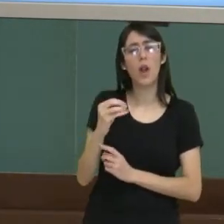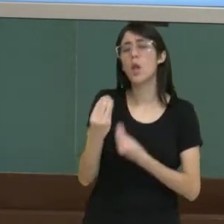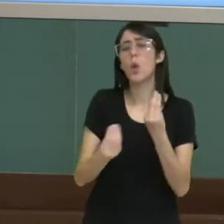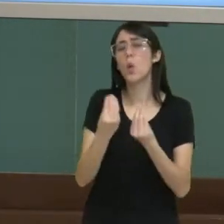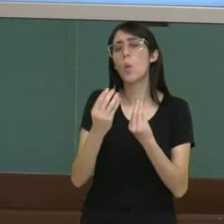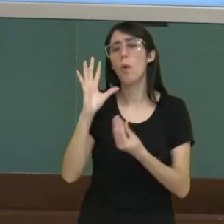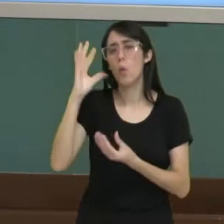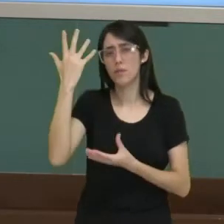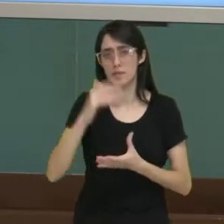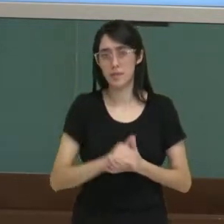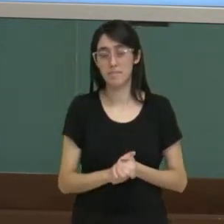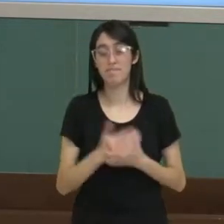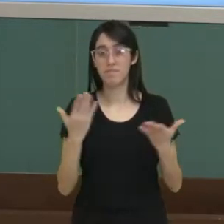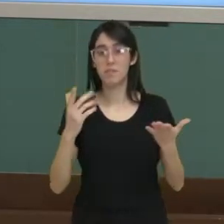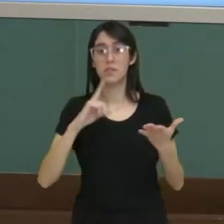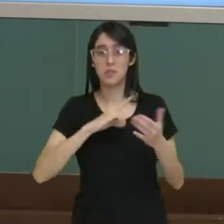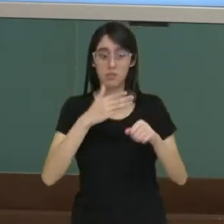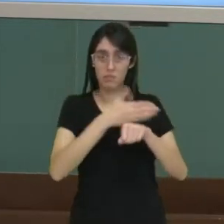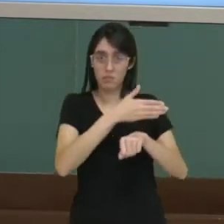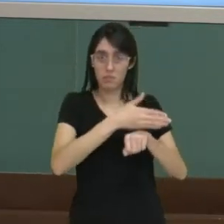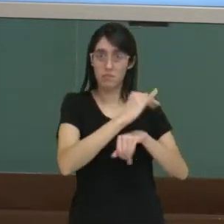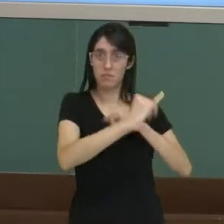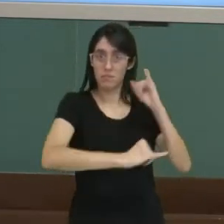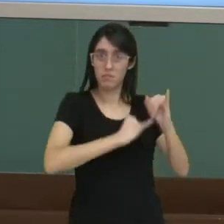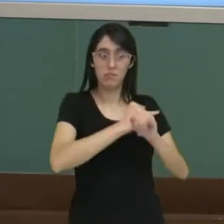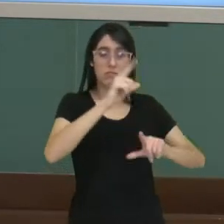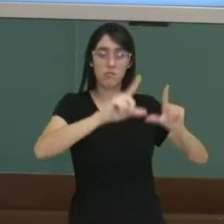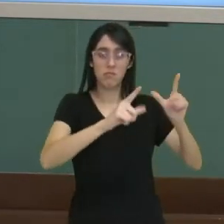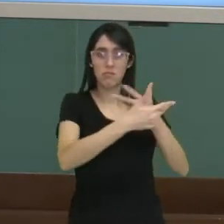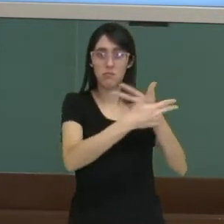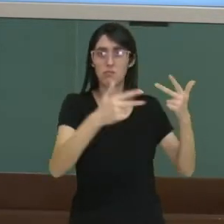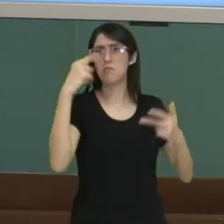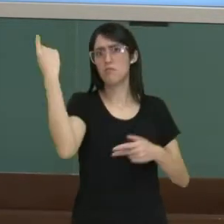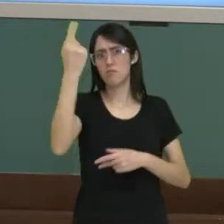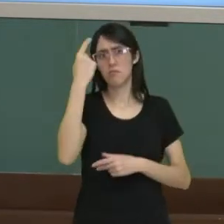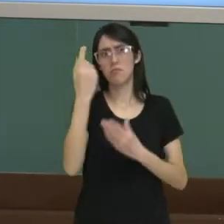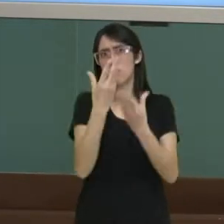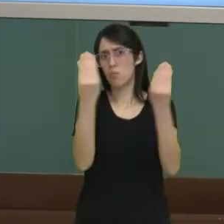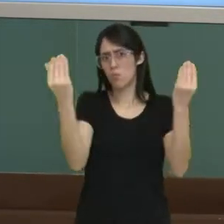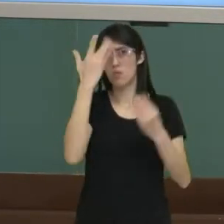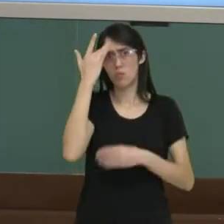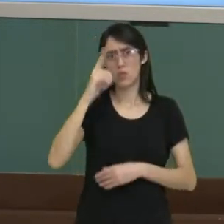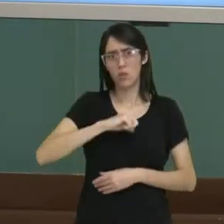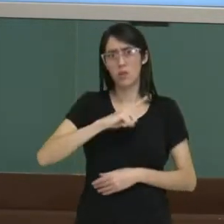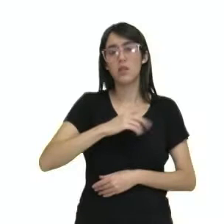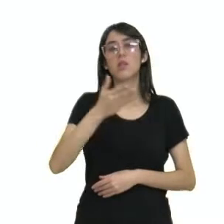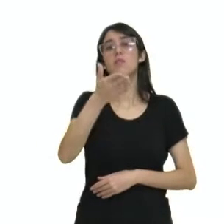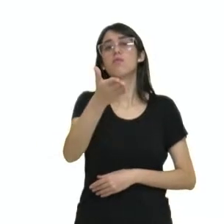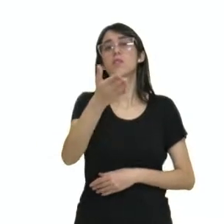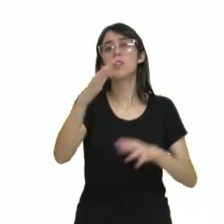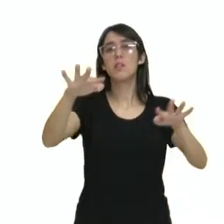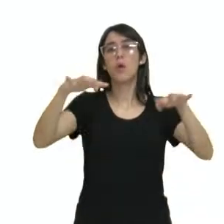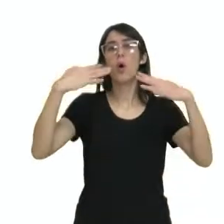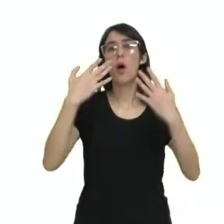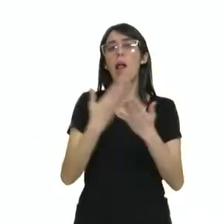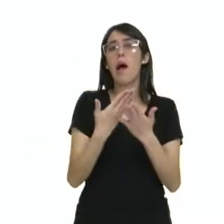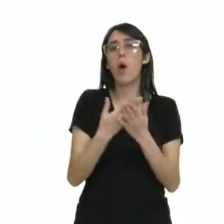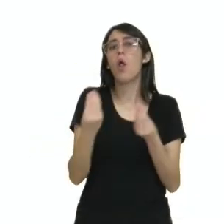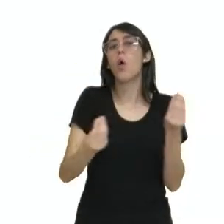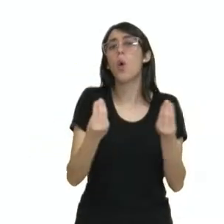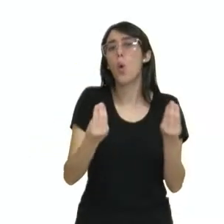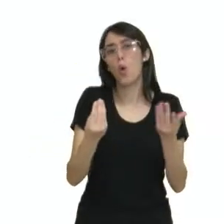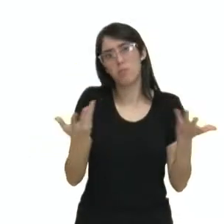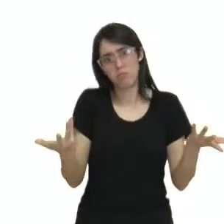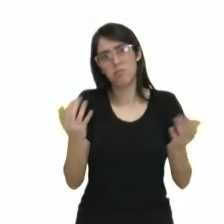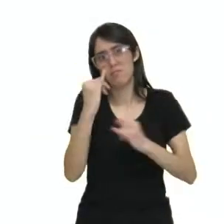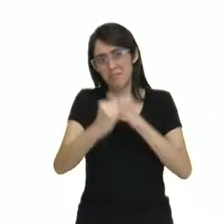o acesso à internet e à TV são realidades em boa parte dos lares brasileiros. Você, como que essa aula está chegando para você? Provavelmente